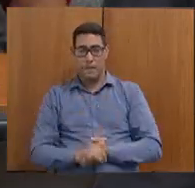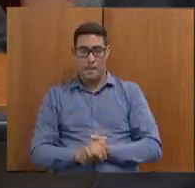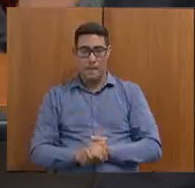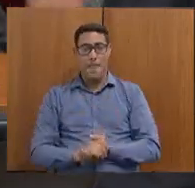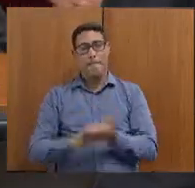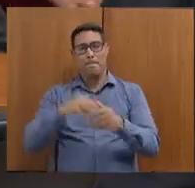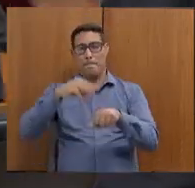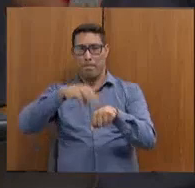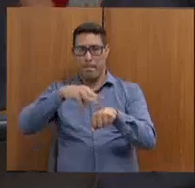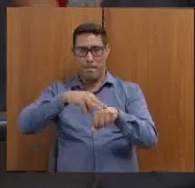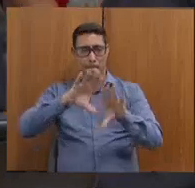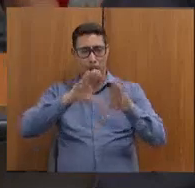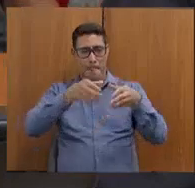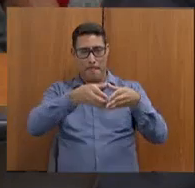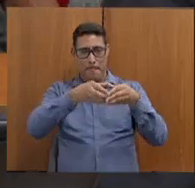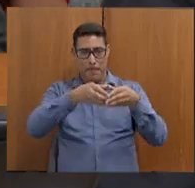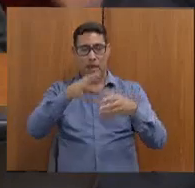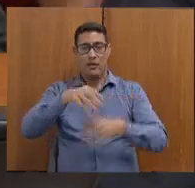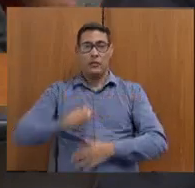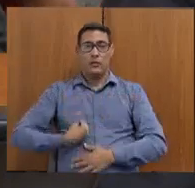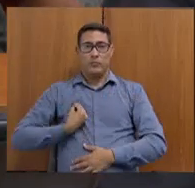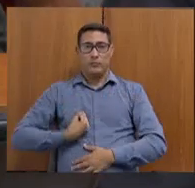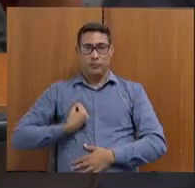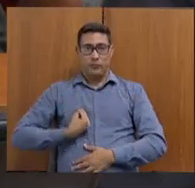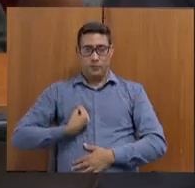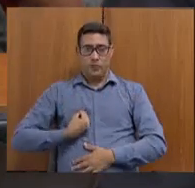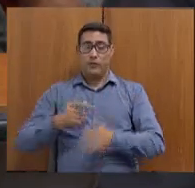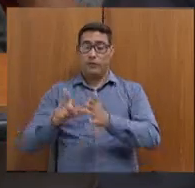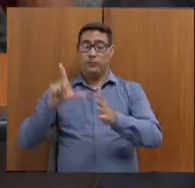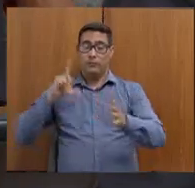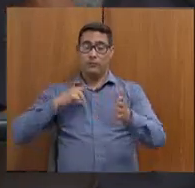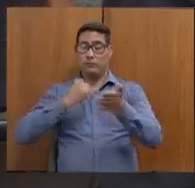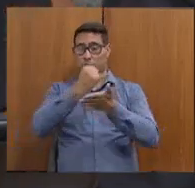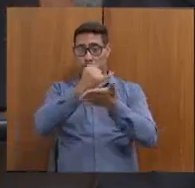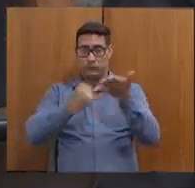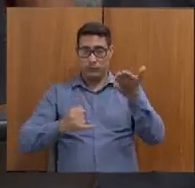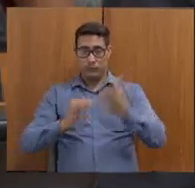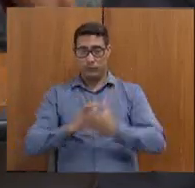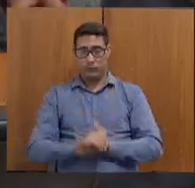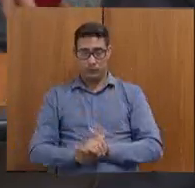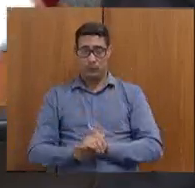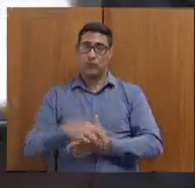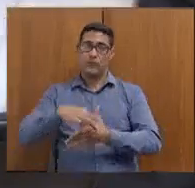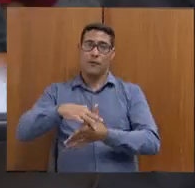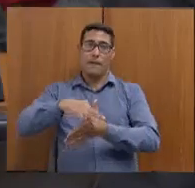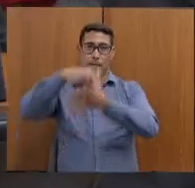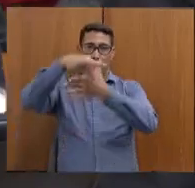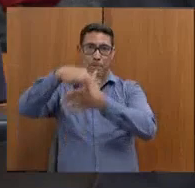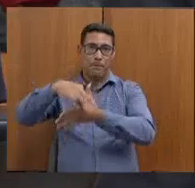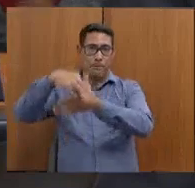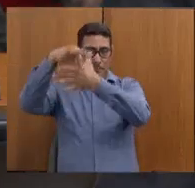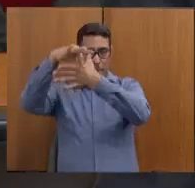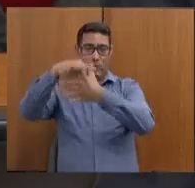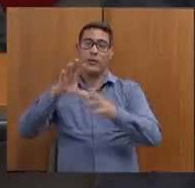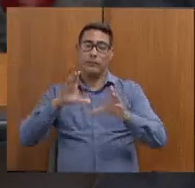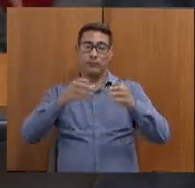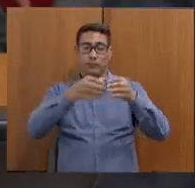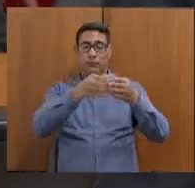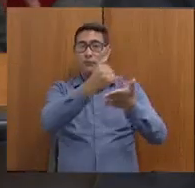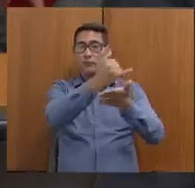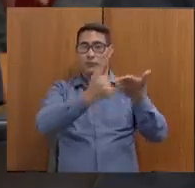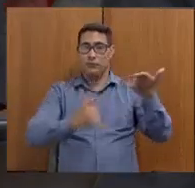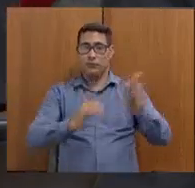comissões participantes por ordem de inscrição. Líderes por ordem de inscrição.